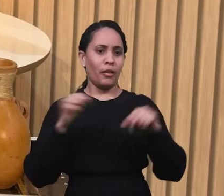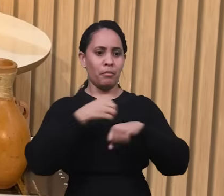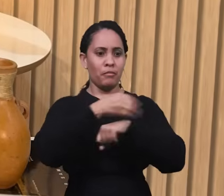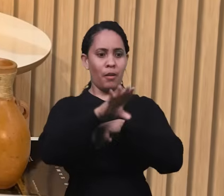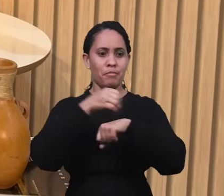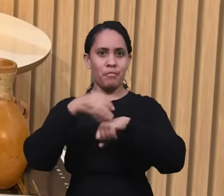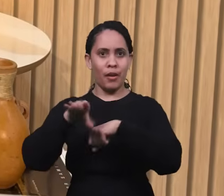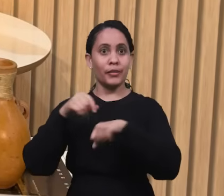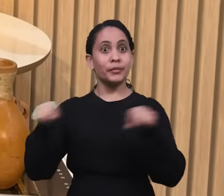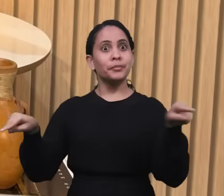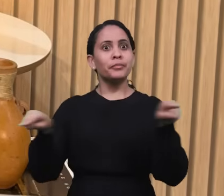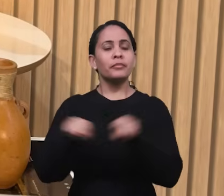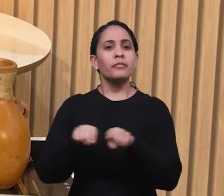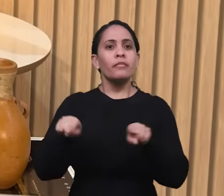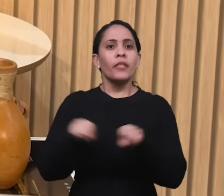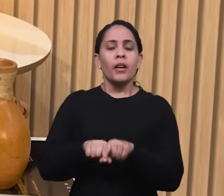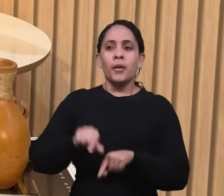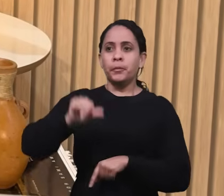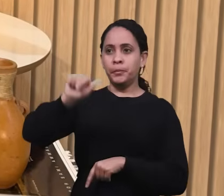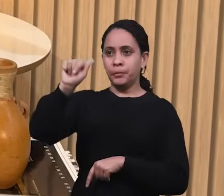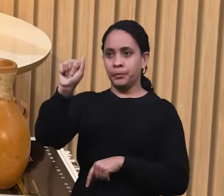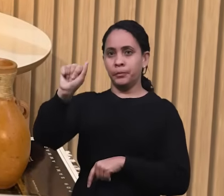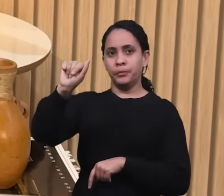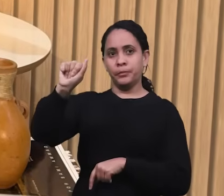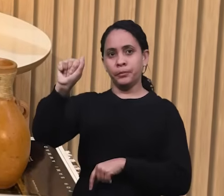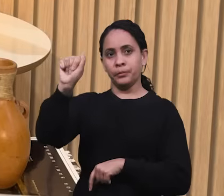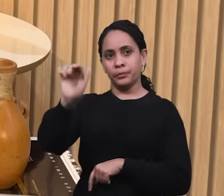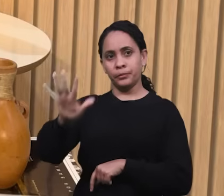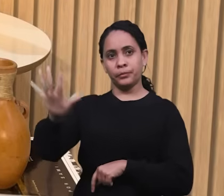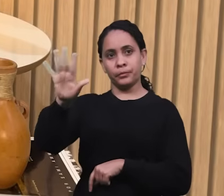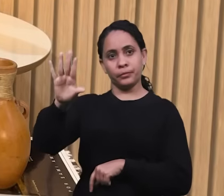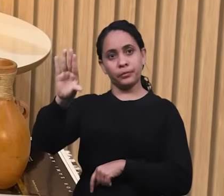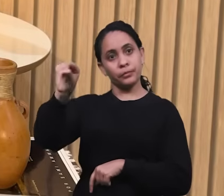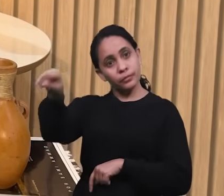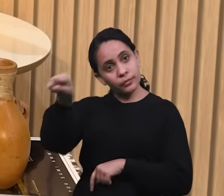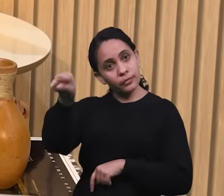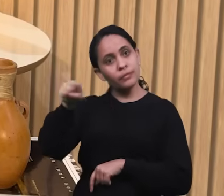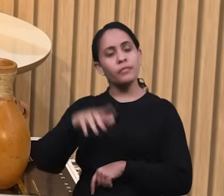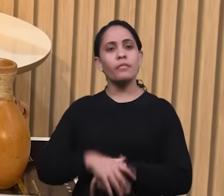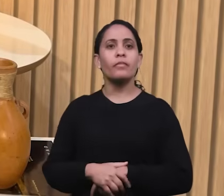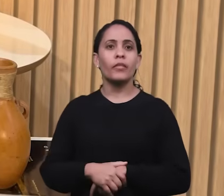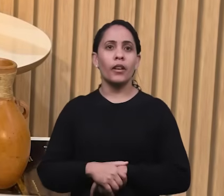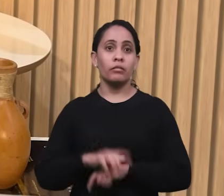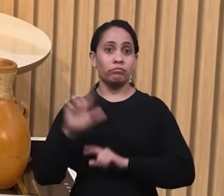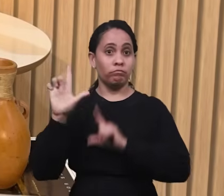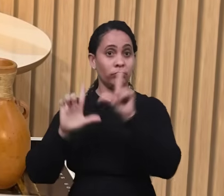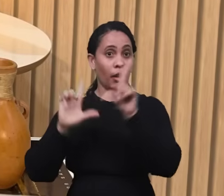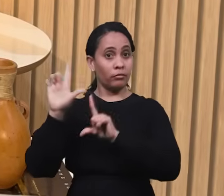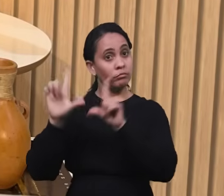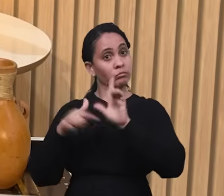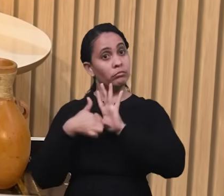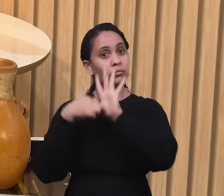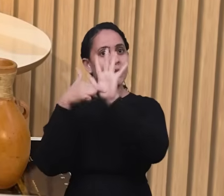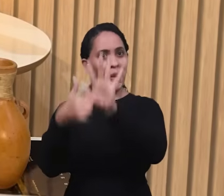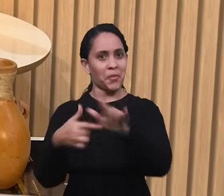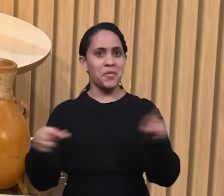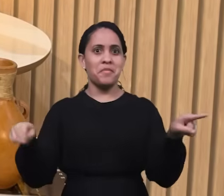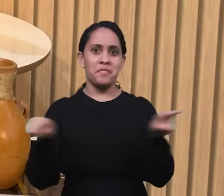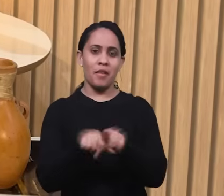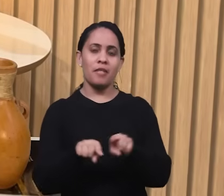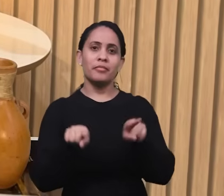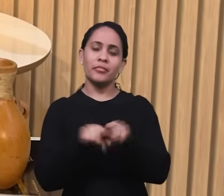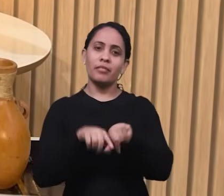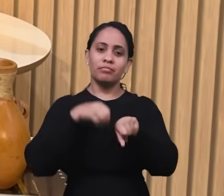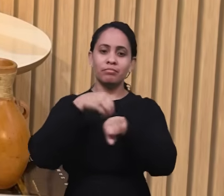norte da África, através da TV Web. E, como resultado dessa